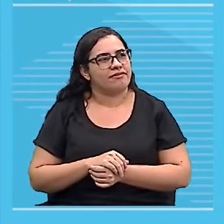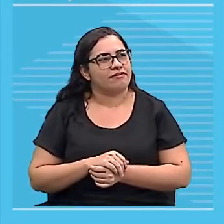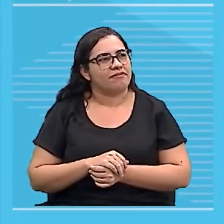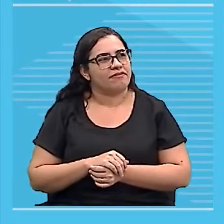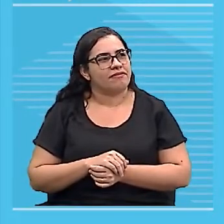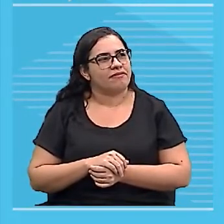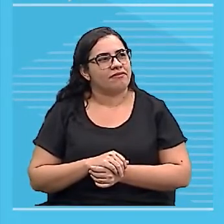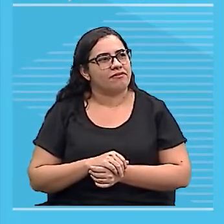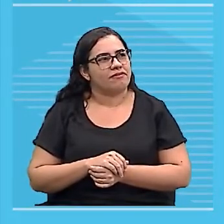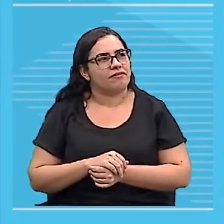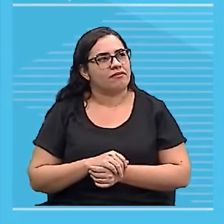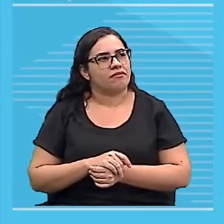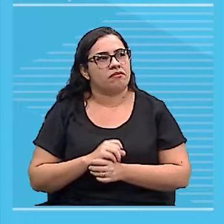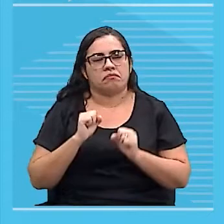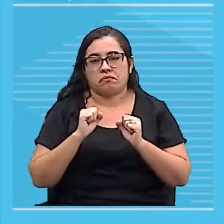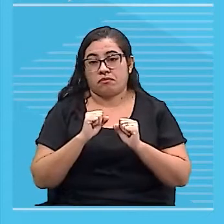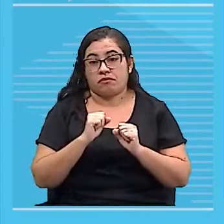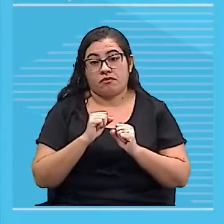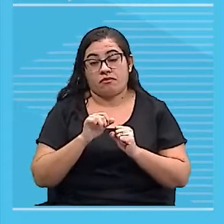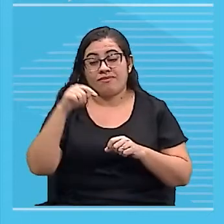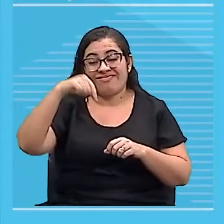é isolante ou condutor,